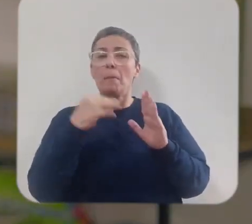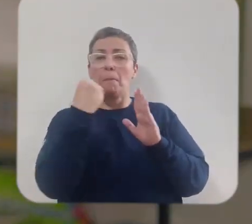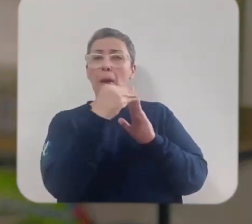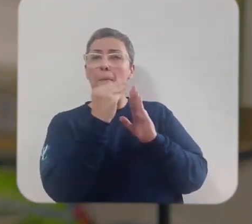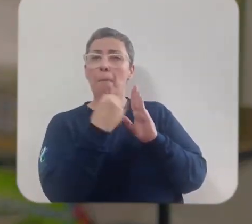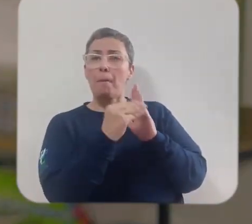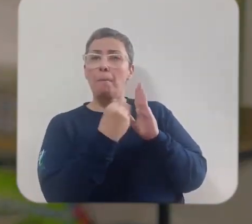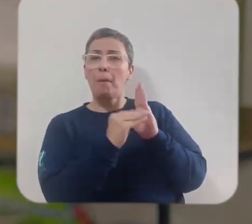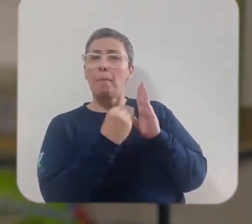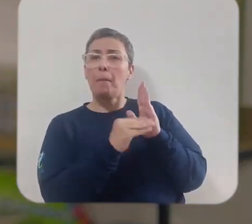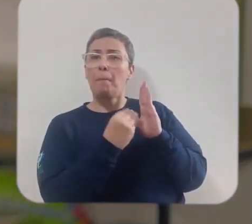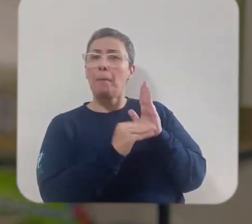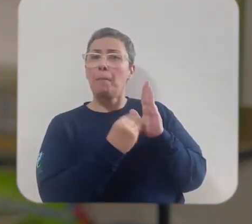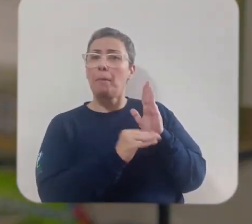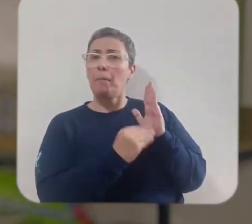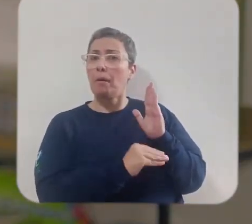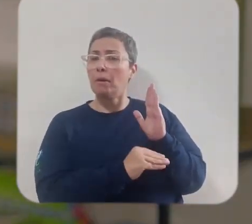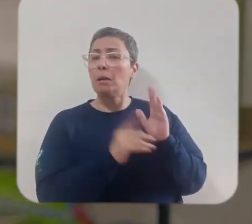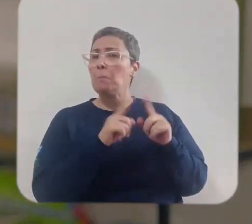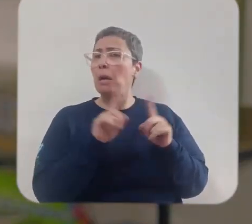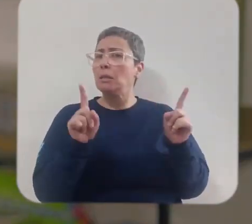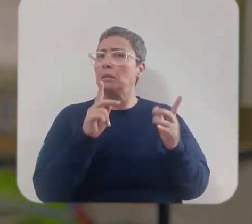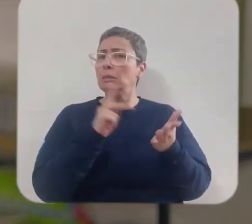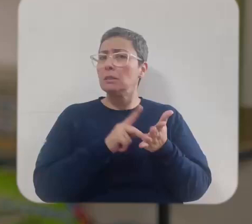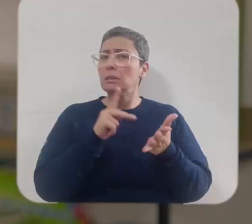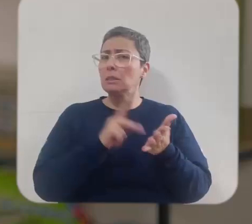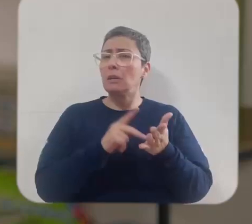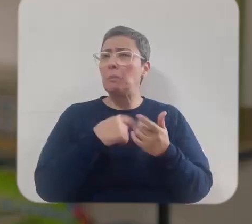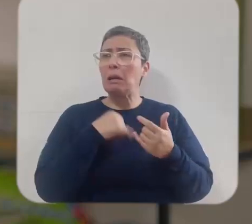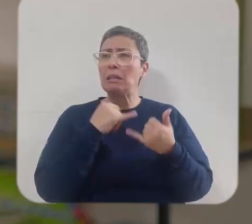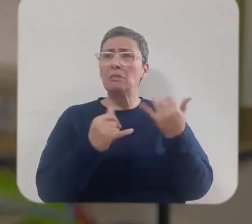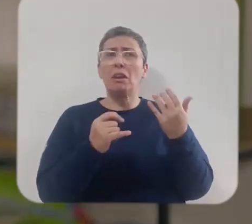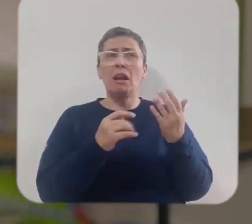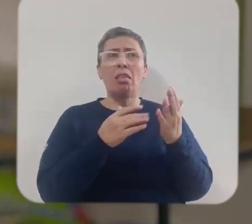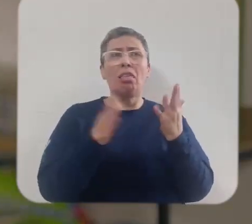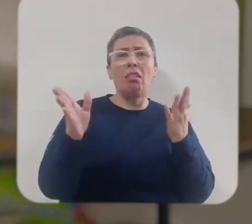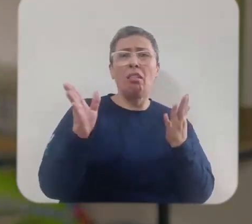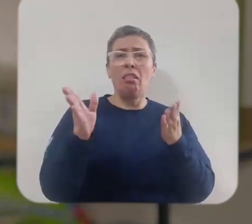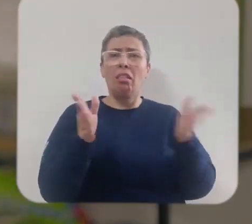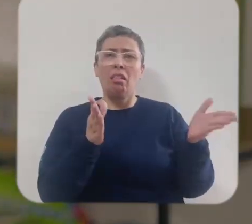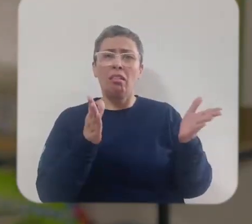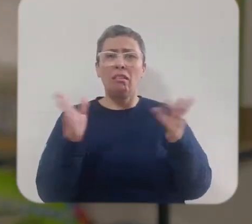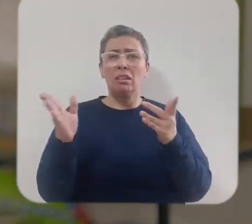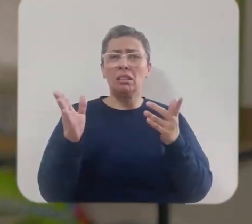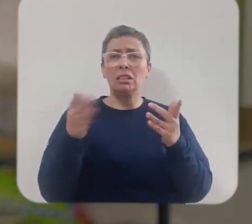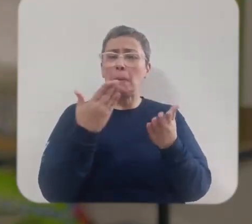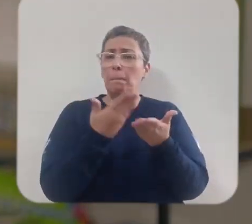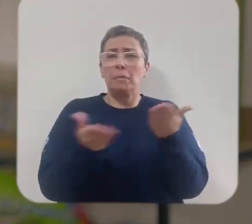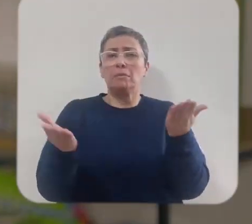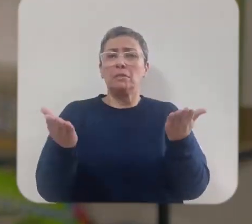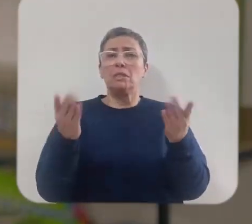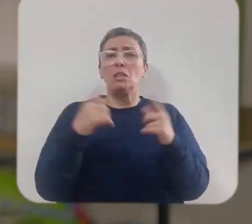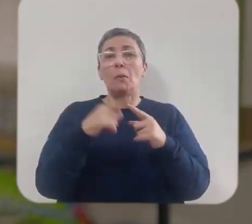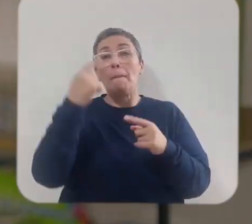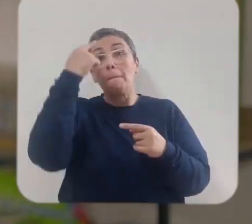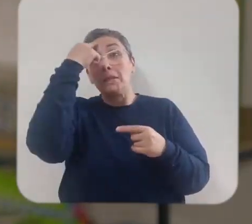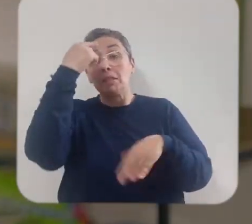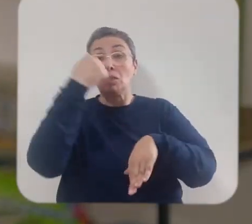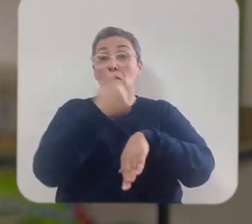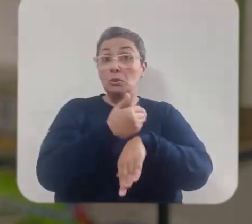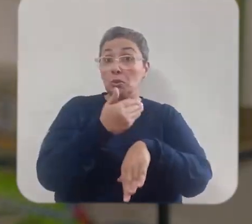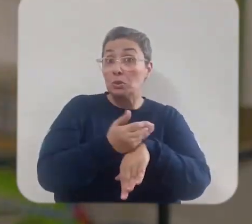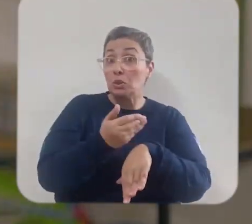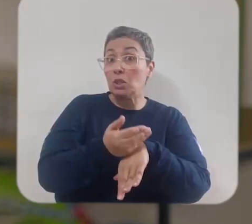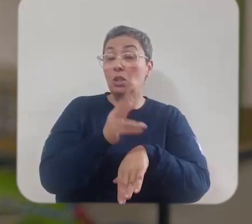vai elencando elementos ali e que, na verdade, eles ficam perdidos ali mesmo. Então, vamos pensar numa